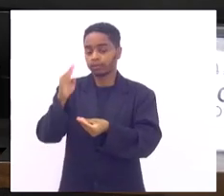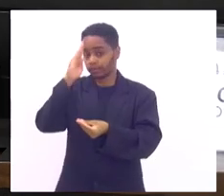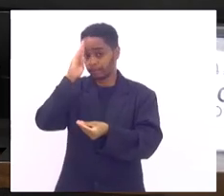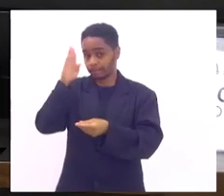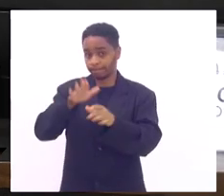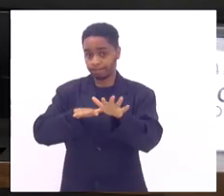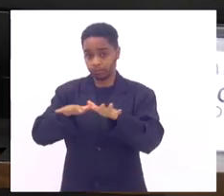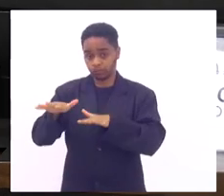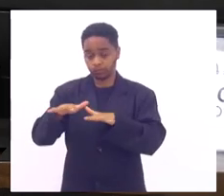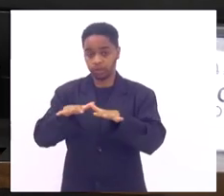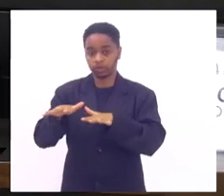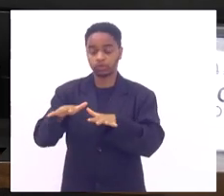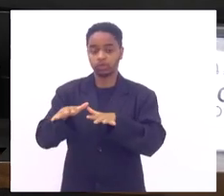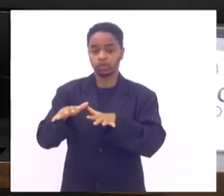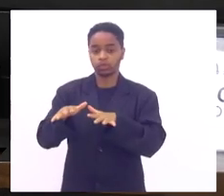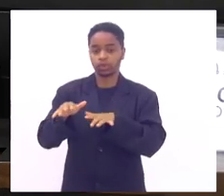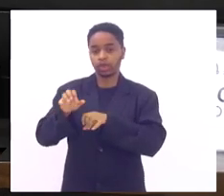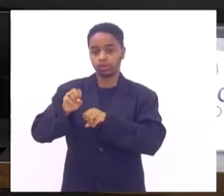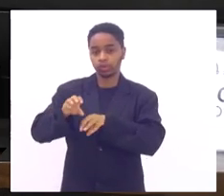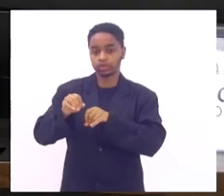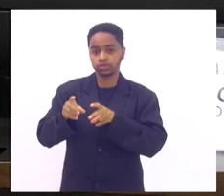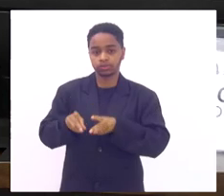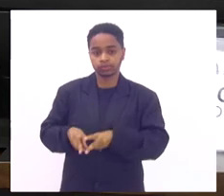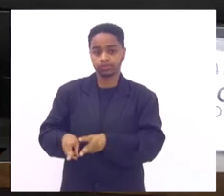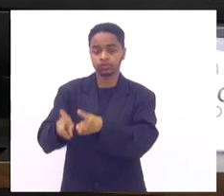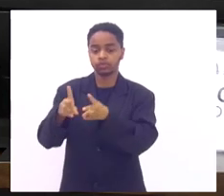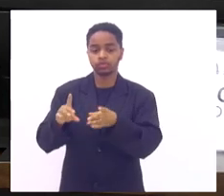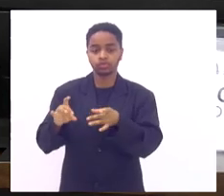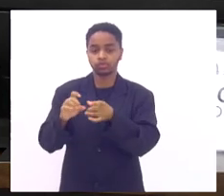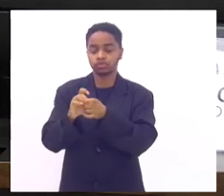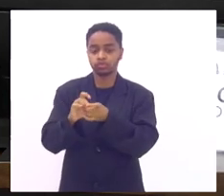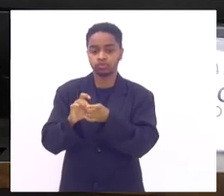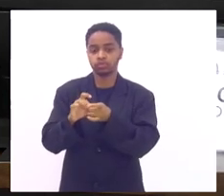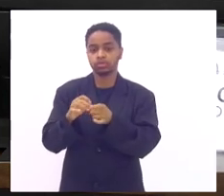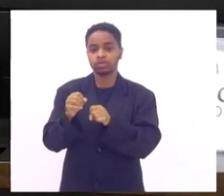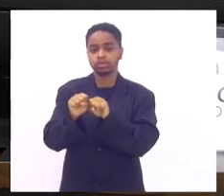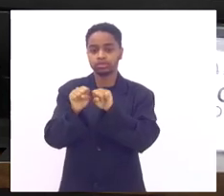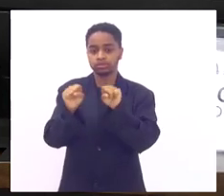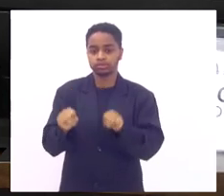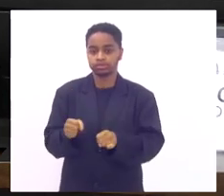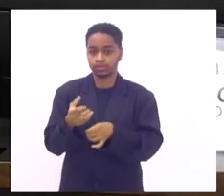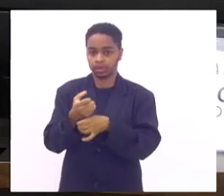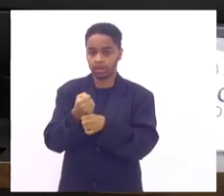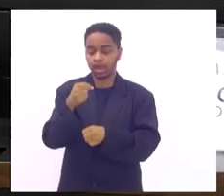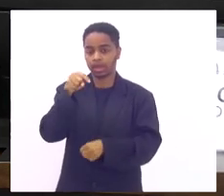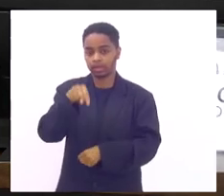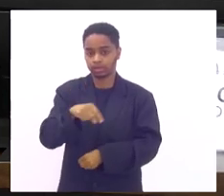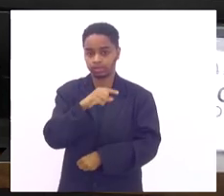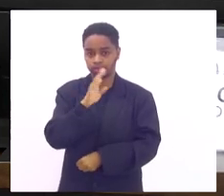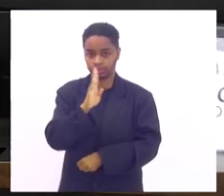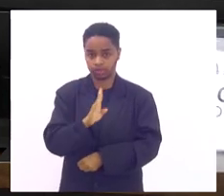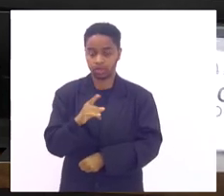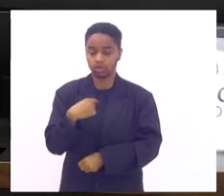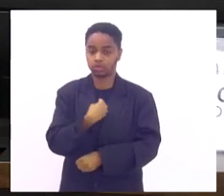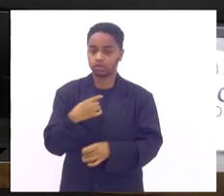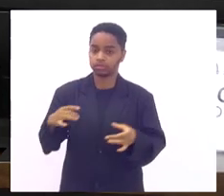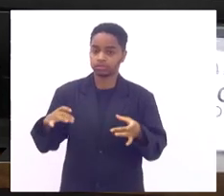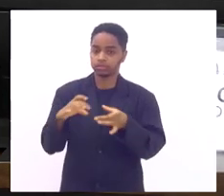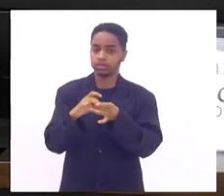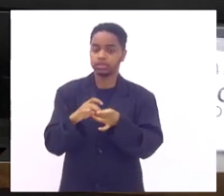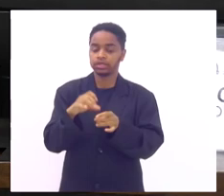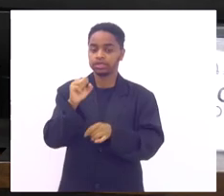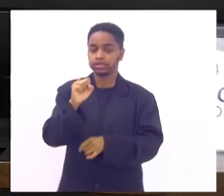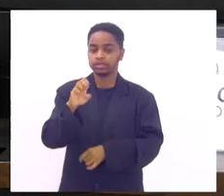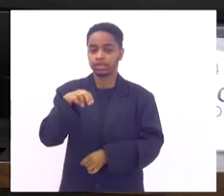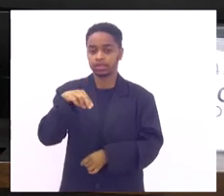educação continuada do sistema contábil brasileiro. A gente fez uma parceria entre o SENAC e o CRC, e a gente